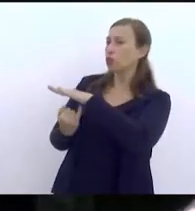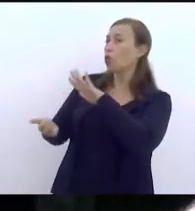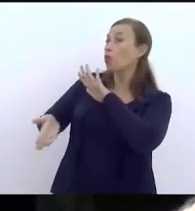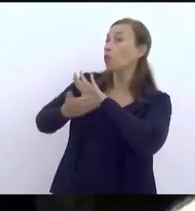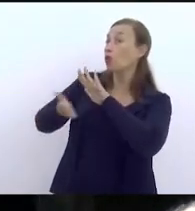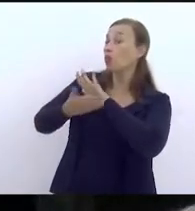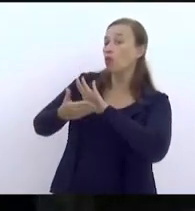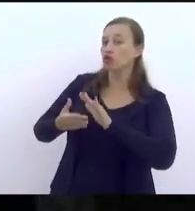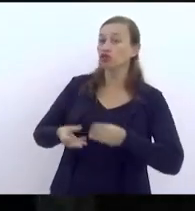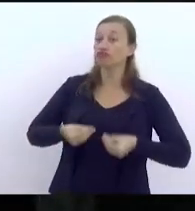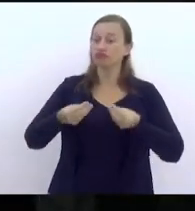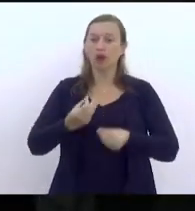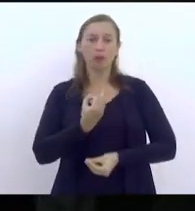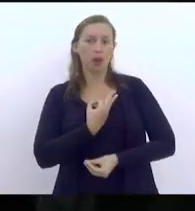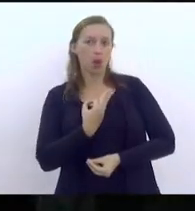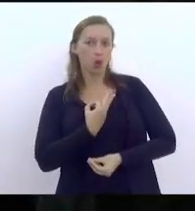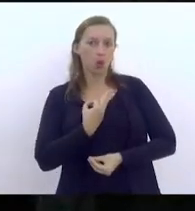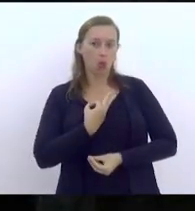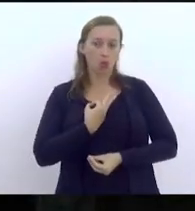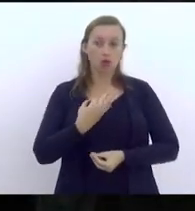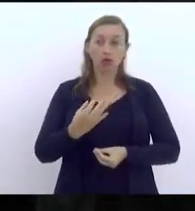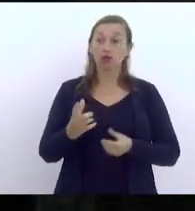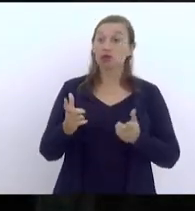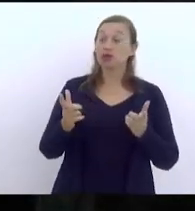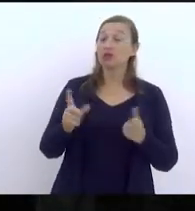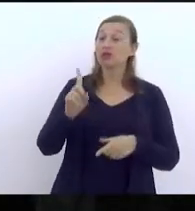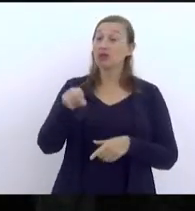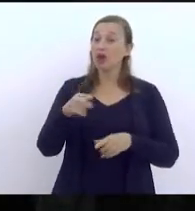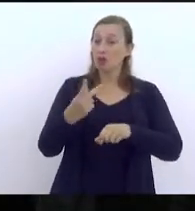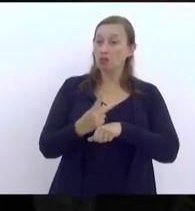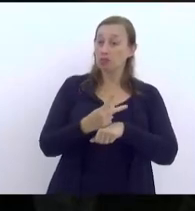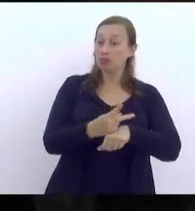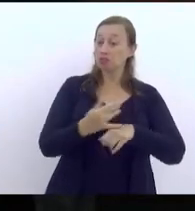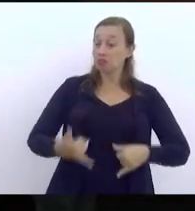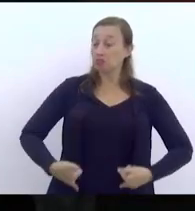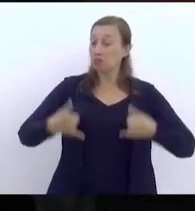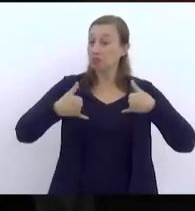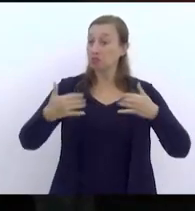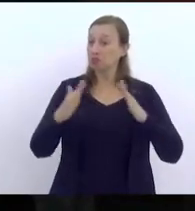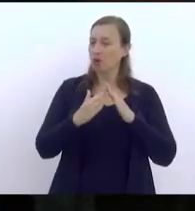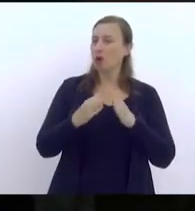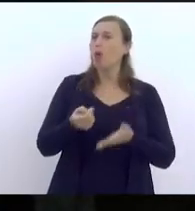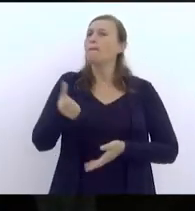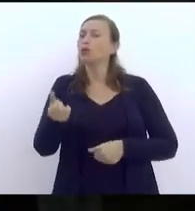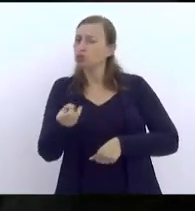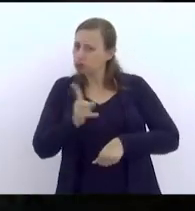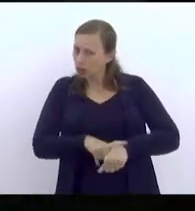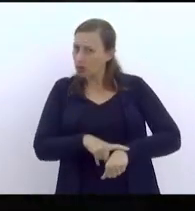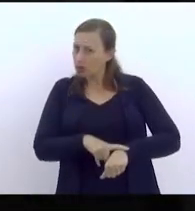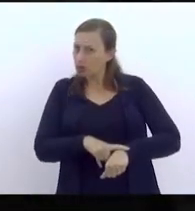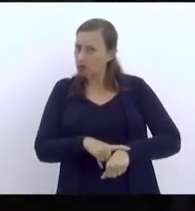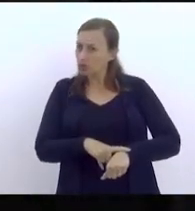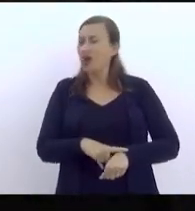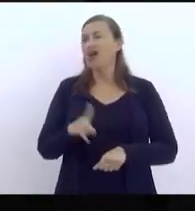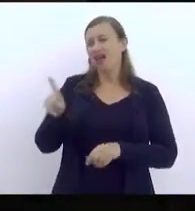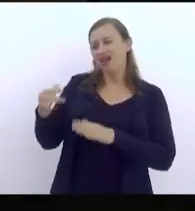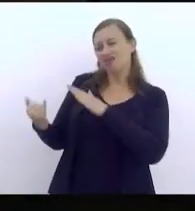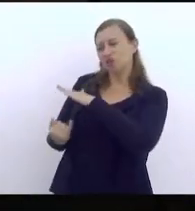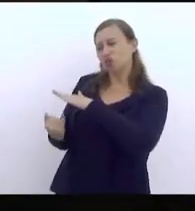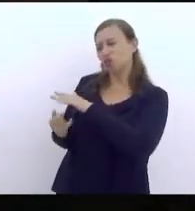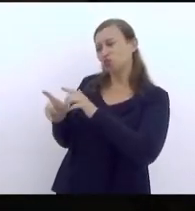proposta a medalha Tiradentes, que é a maior honraria dessa casa. Até bem pouco tempo, essa